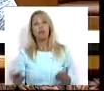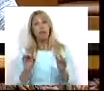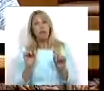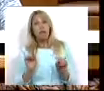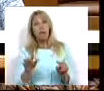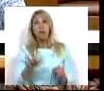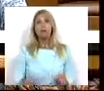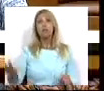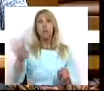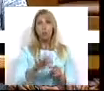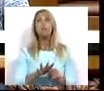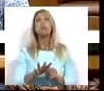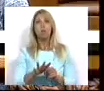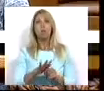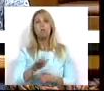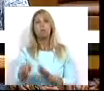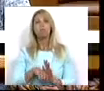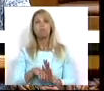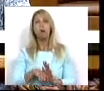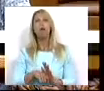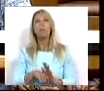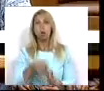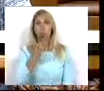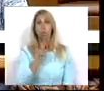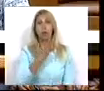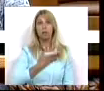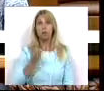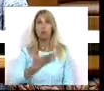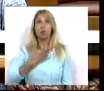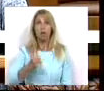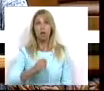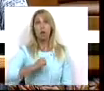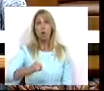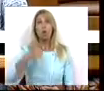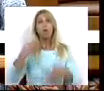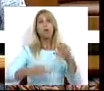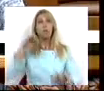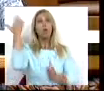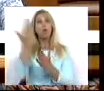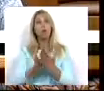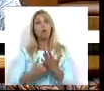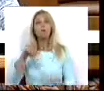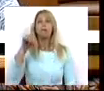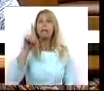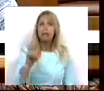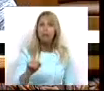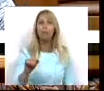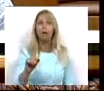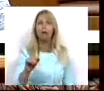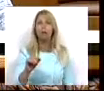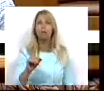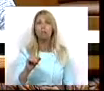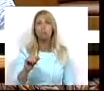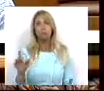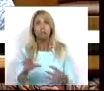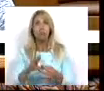esta situação de ameaça do PSD e do CDS ao Tribunal Constitucional e também sobre a Constituição